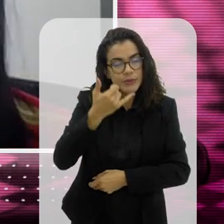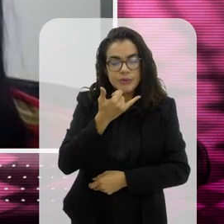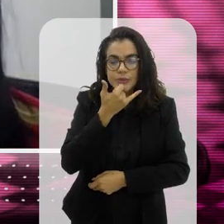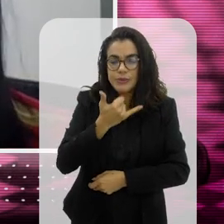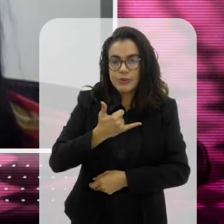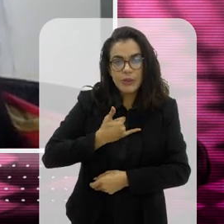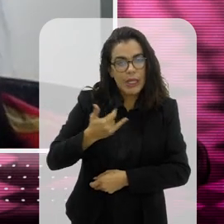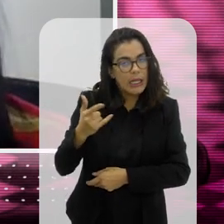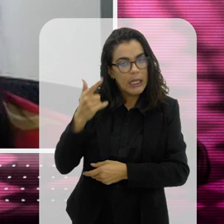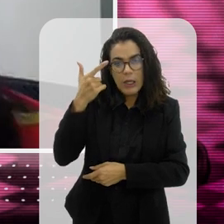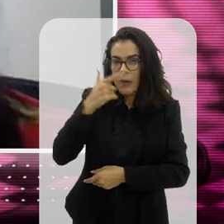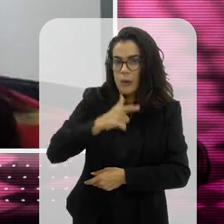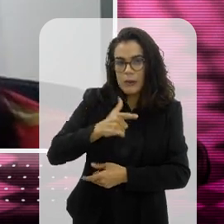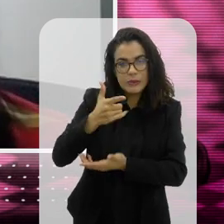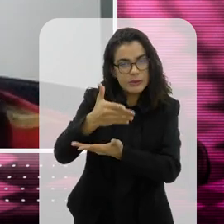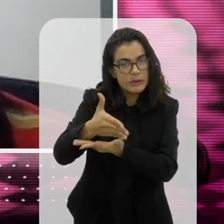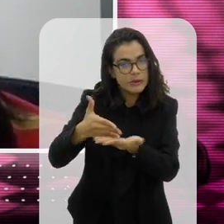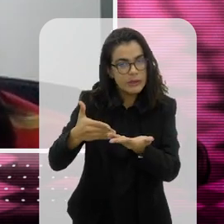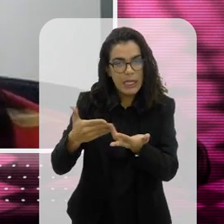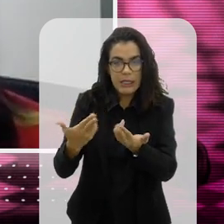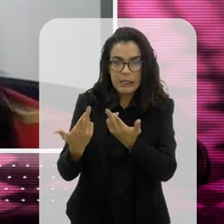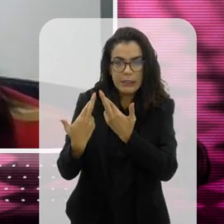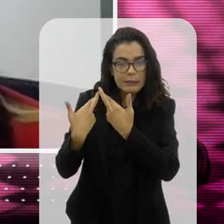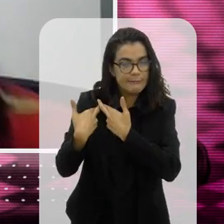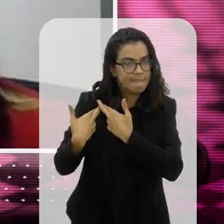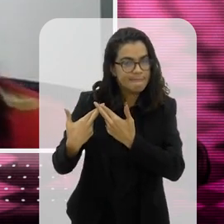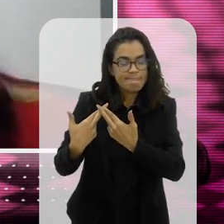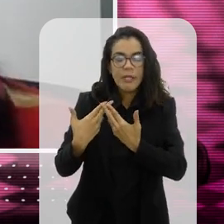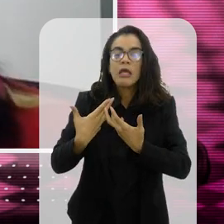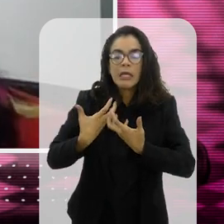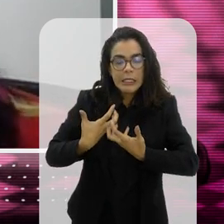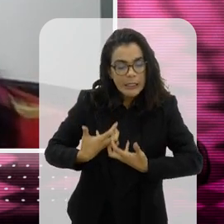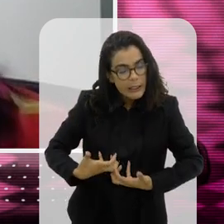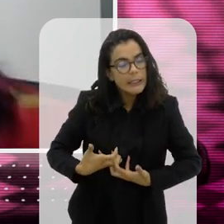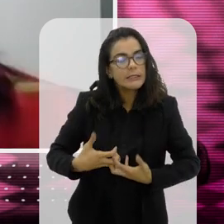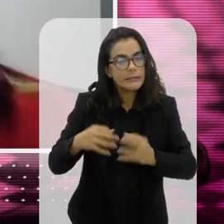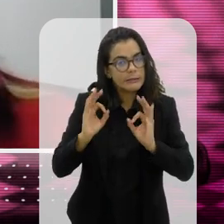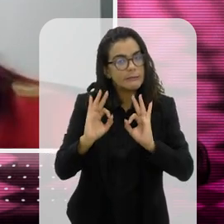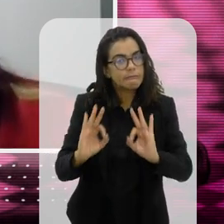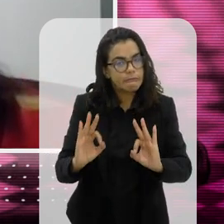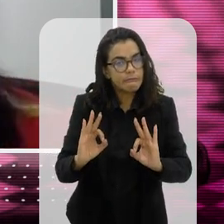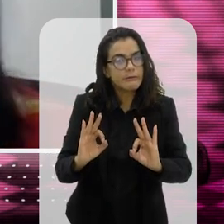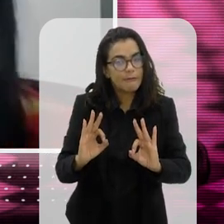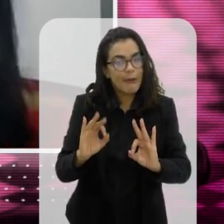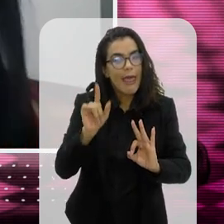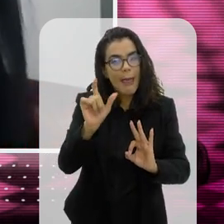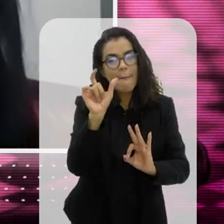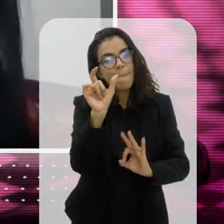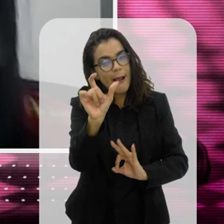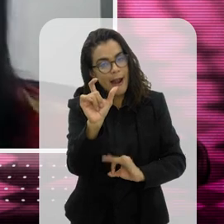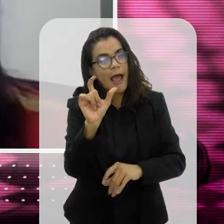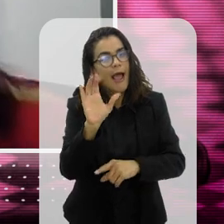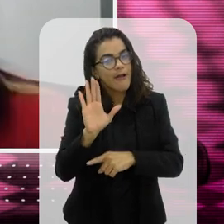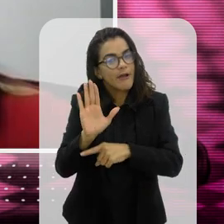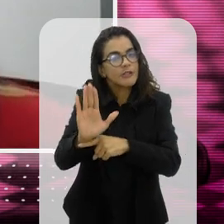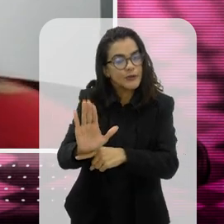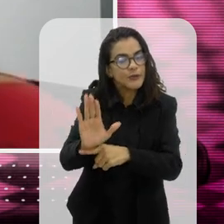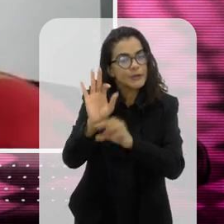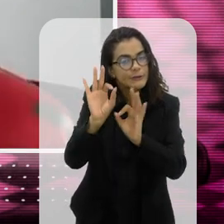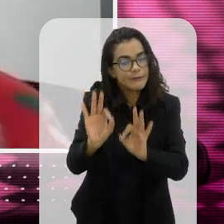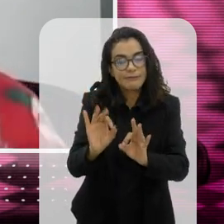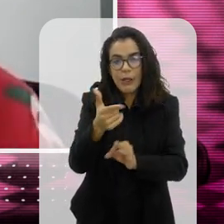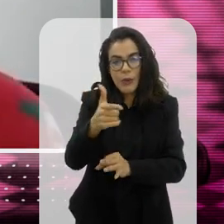que aí, me perdoa, ele não consegue dividir. E isso me cansa. Aí ele ajuda,